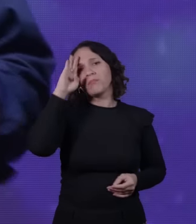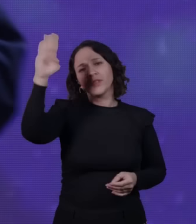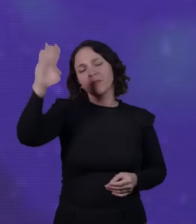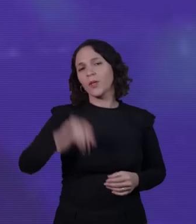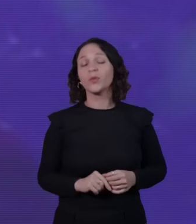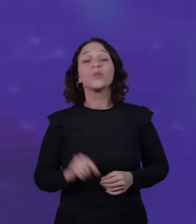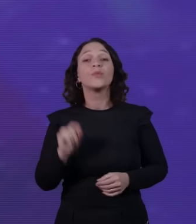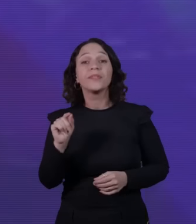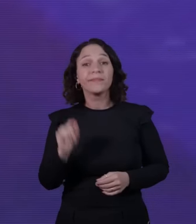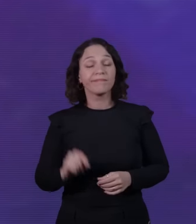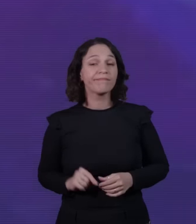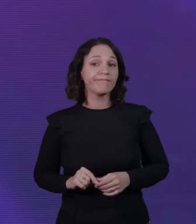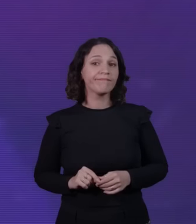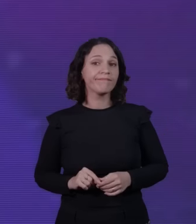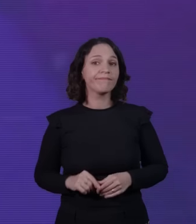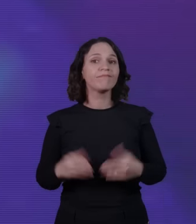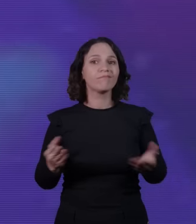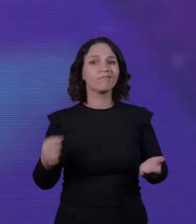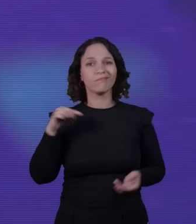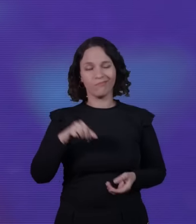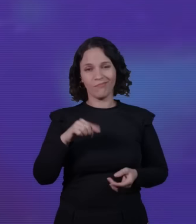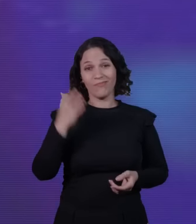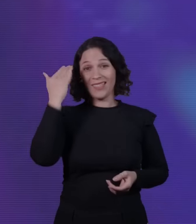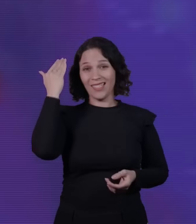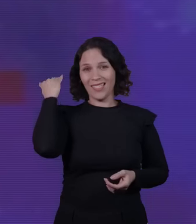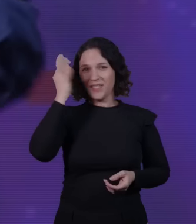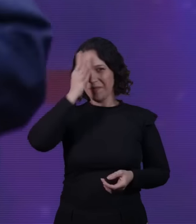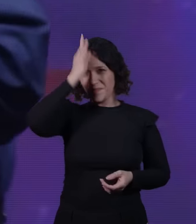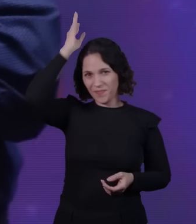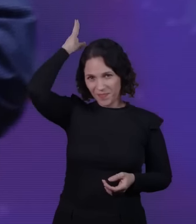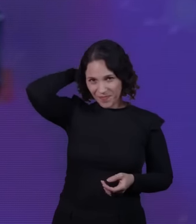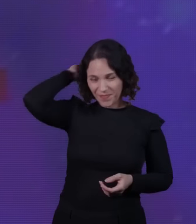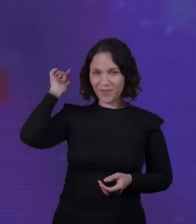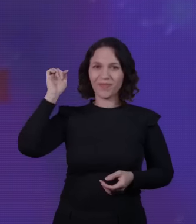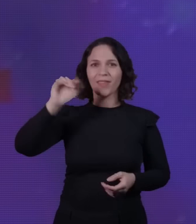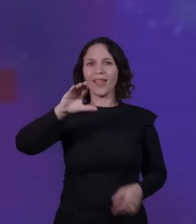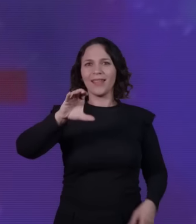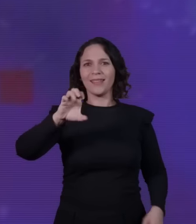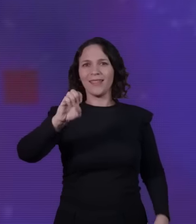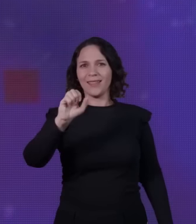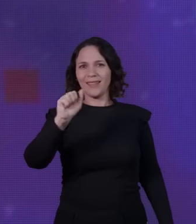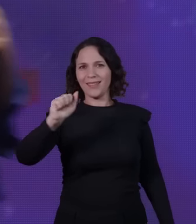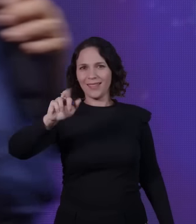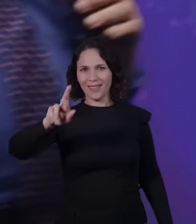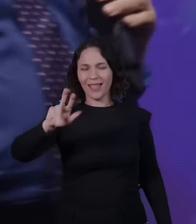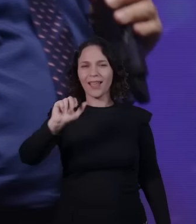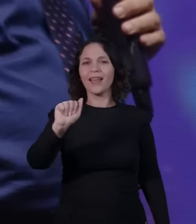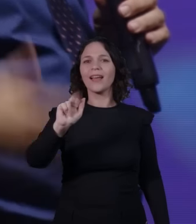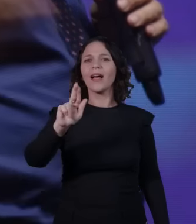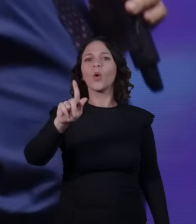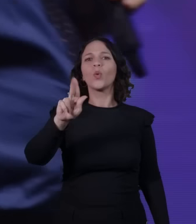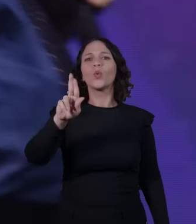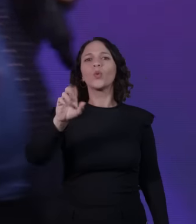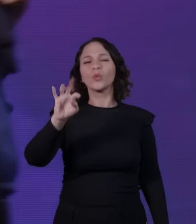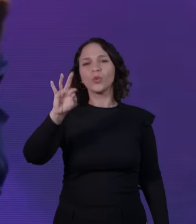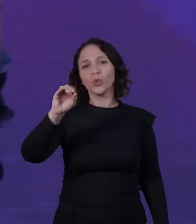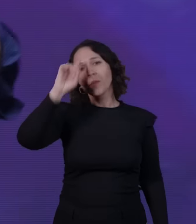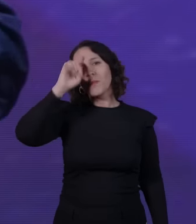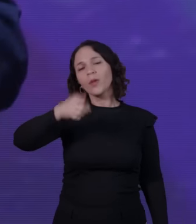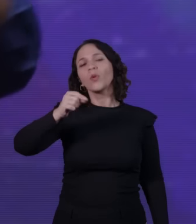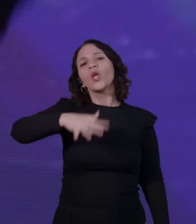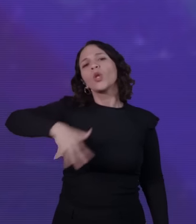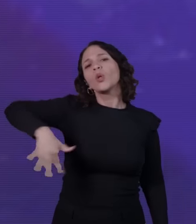delas. O imperador César Augusto, aquele que estabeleceu o decreto de que todo mundo na